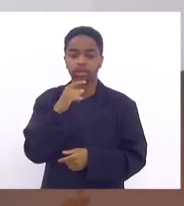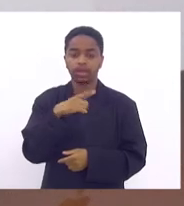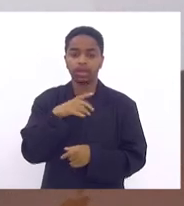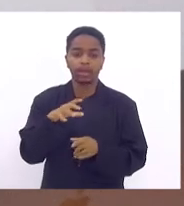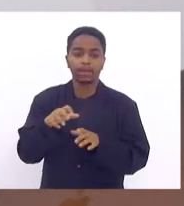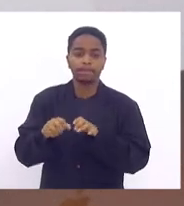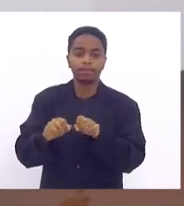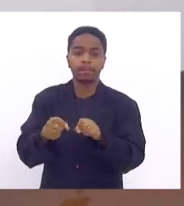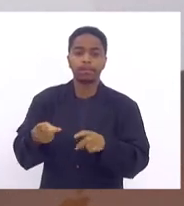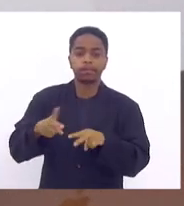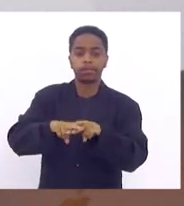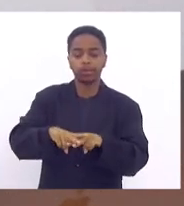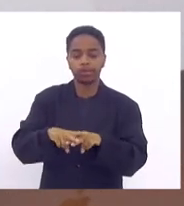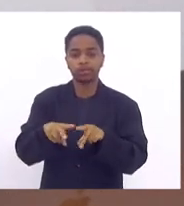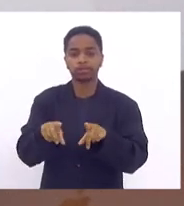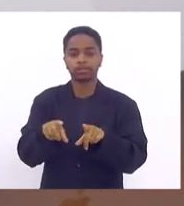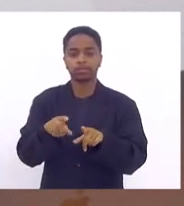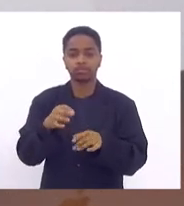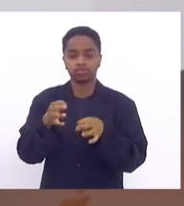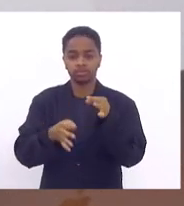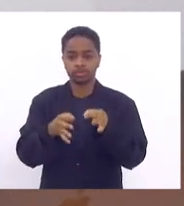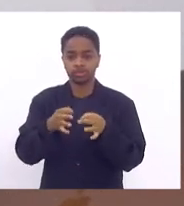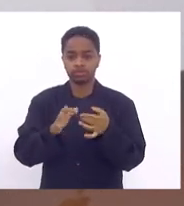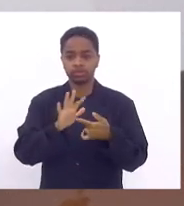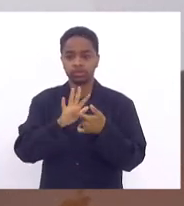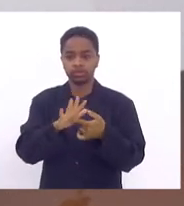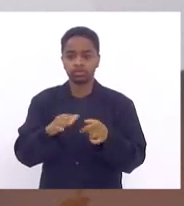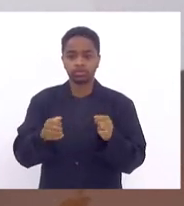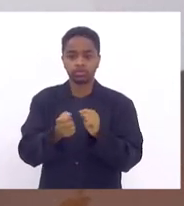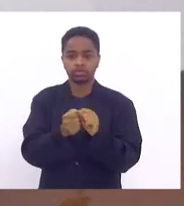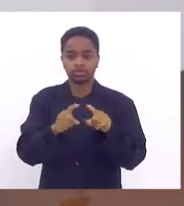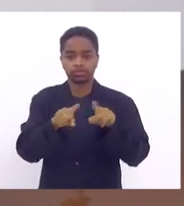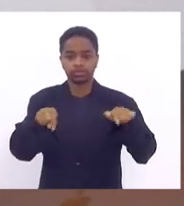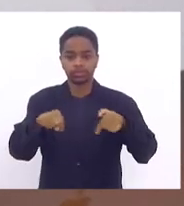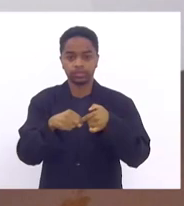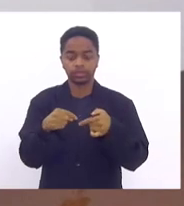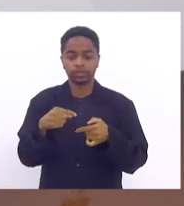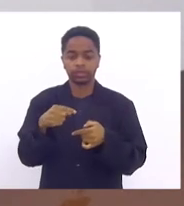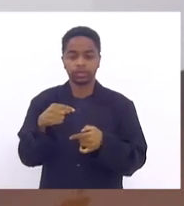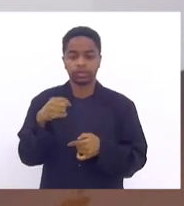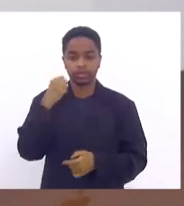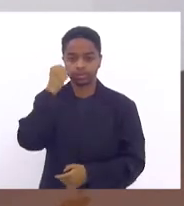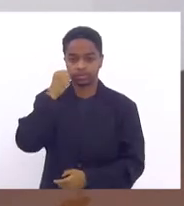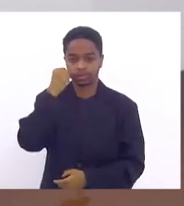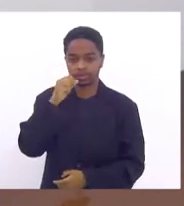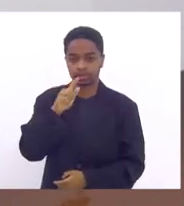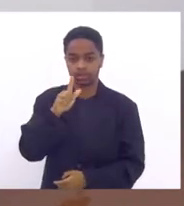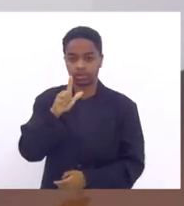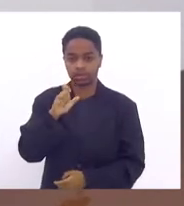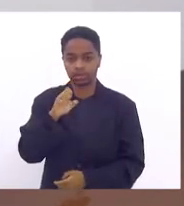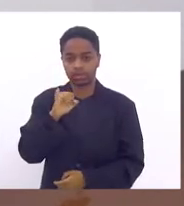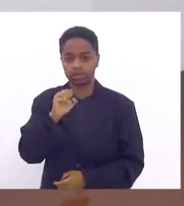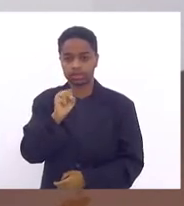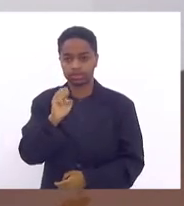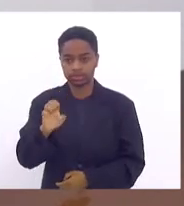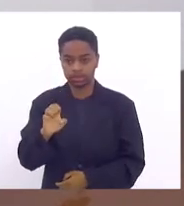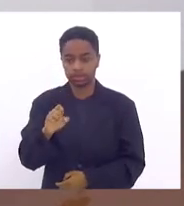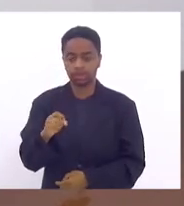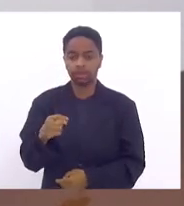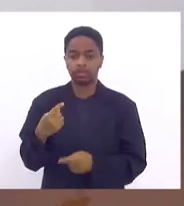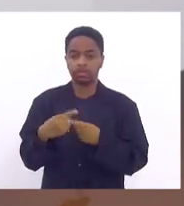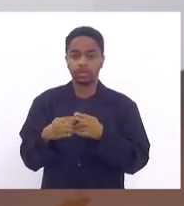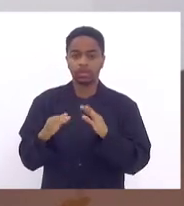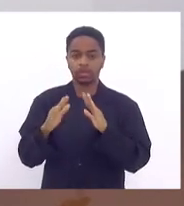por juiz de primeira instância no gabinete da Senadora gaz Hoffman eh na residência funcional que ela compartilhava com